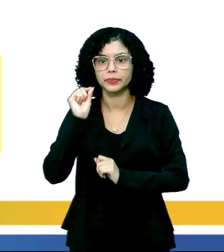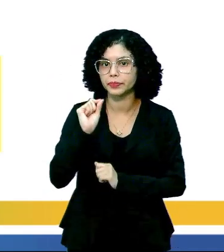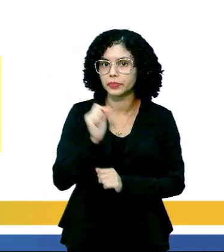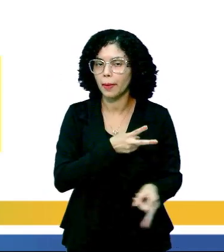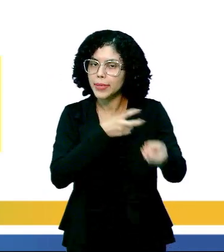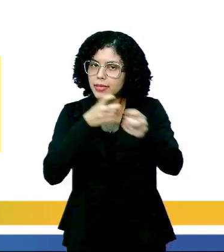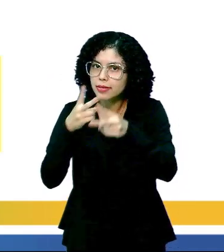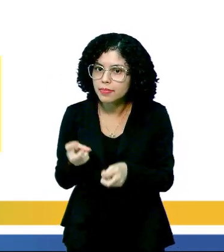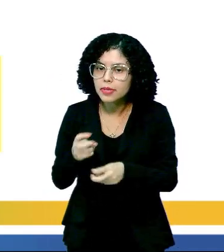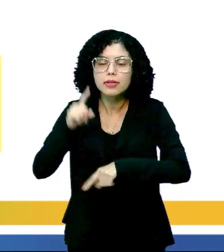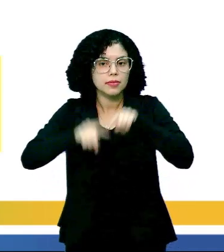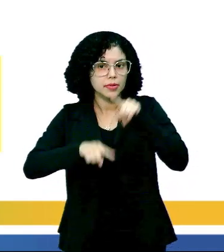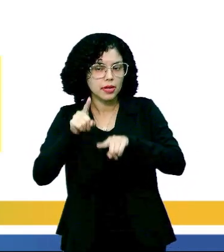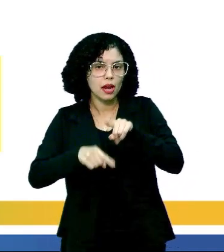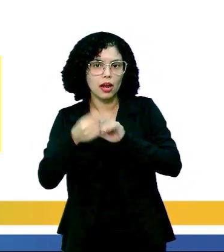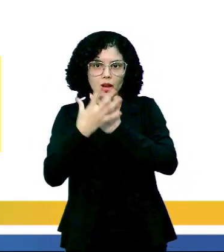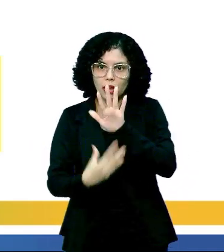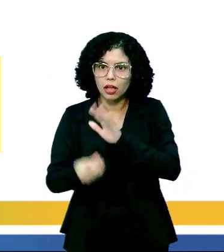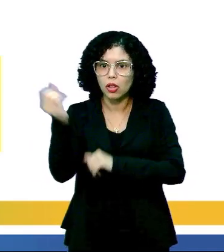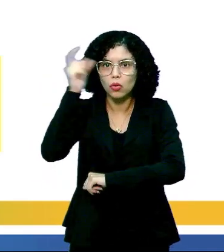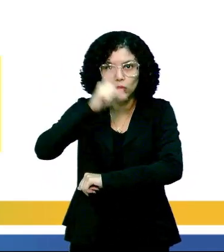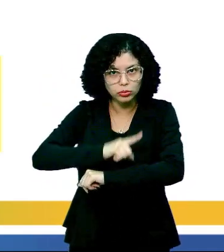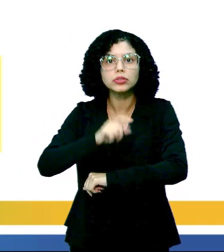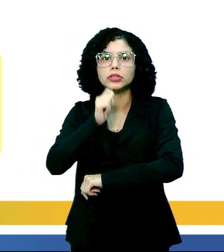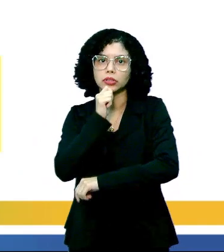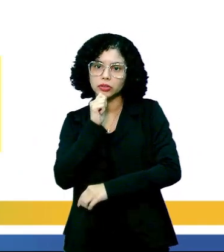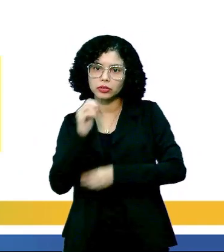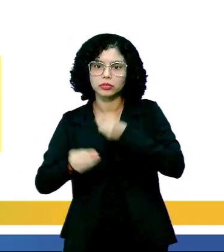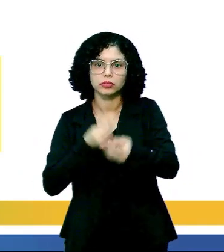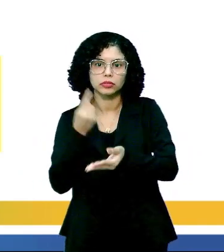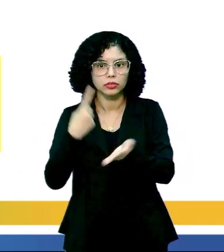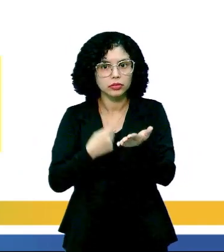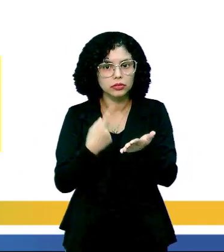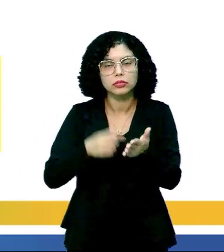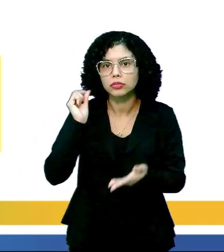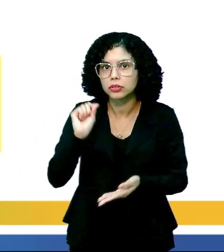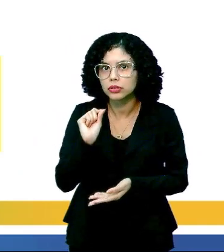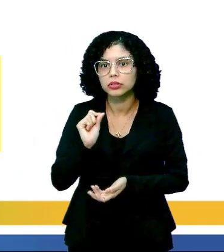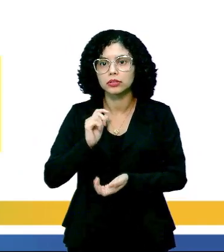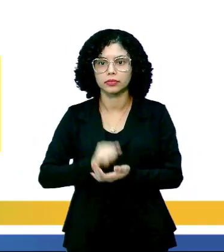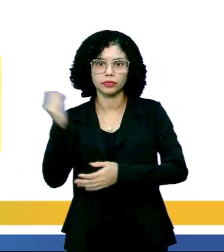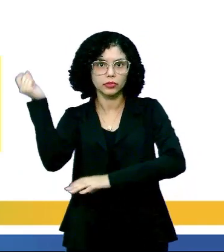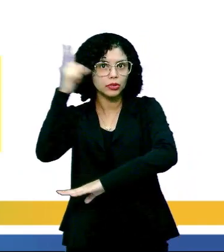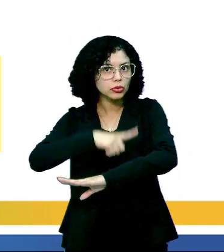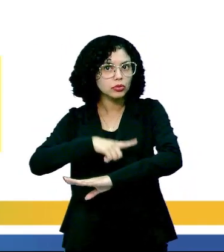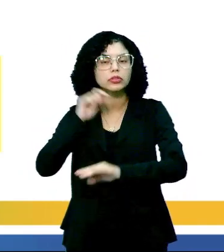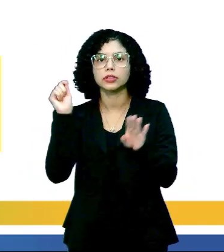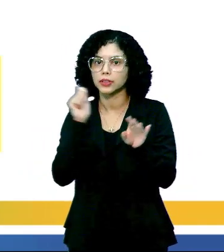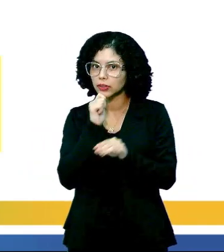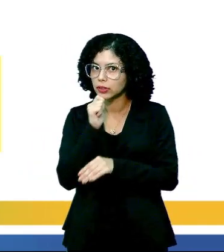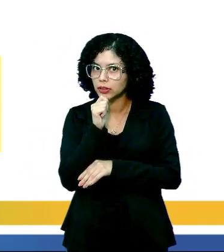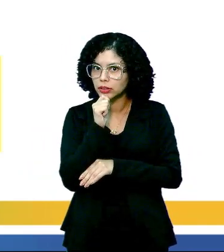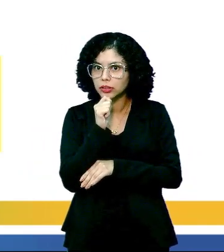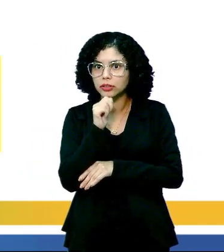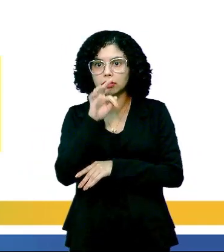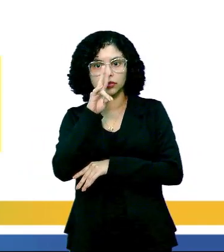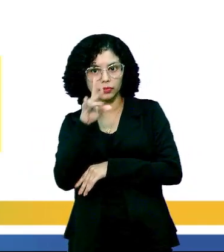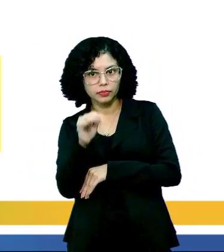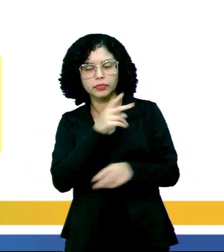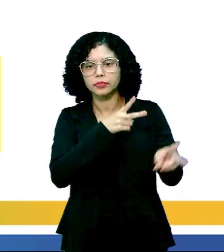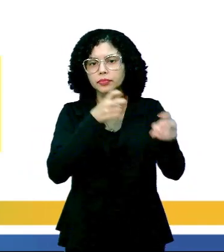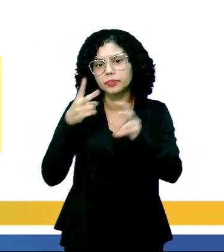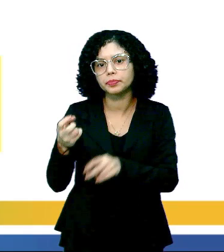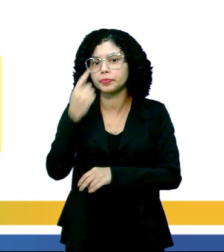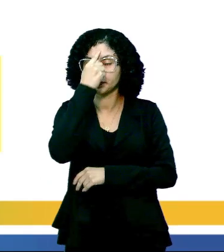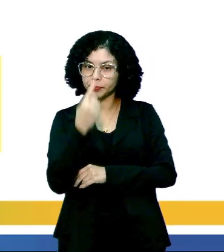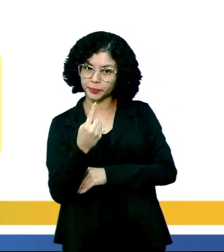ao perceber que esses materiais emitiam fótons, ele considerou que esses fótons, na verdade, se tratavam de raios. Perceba ali